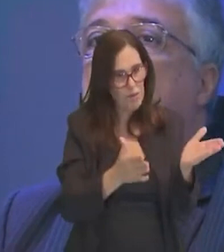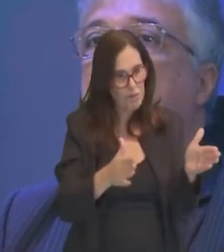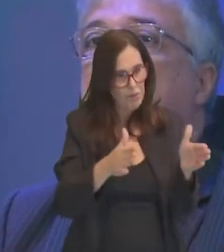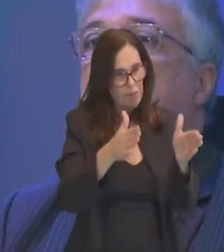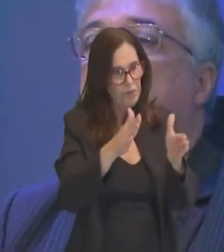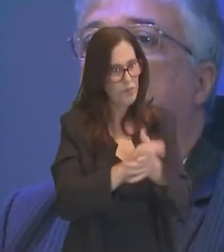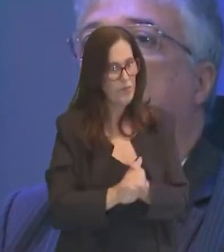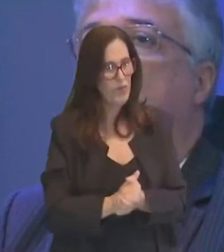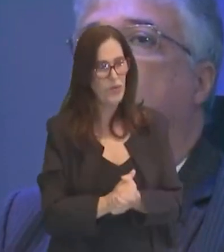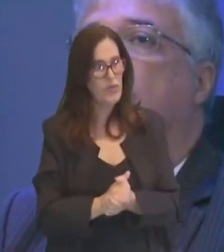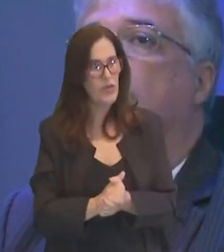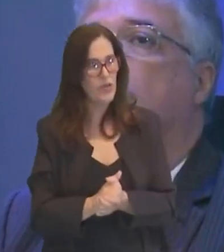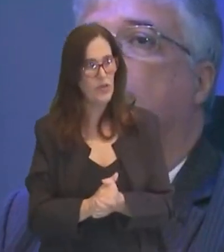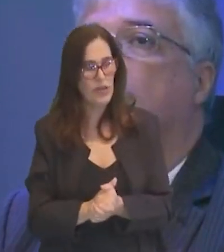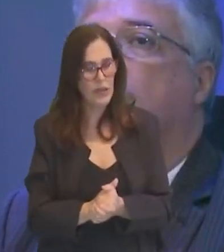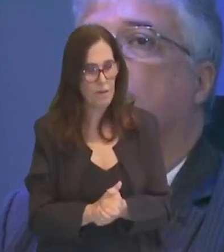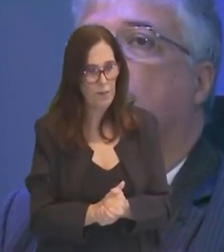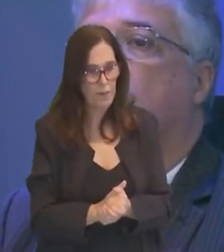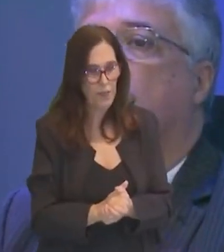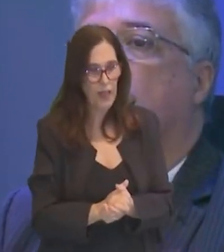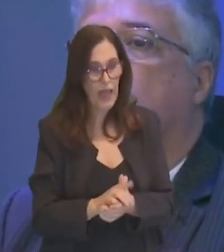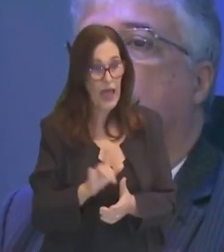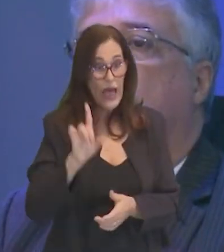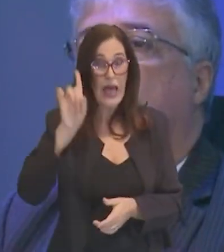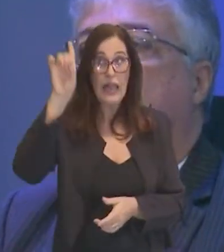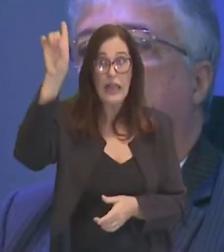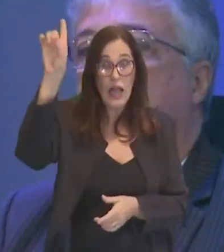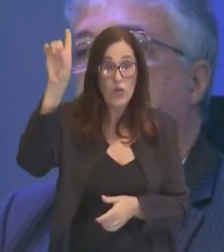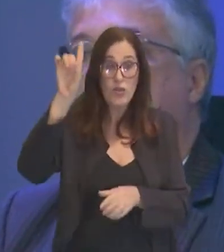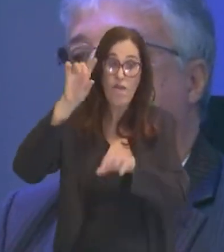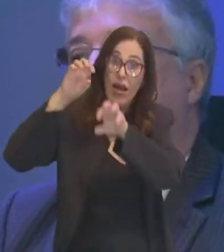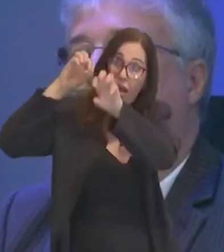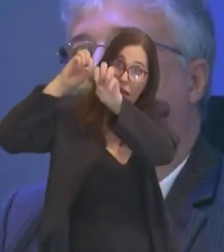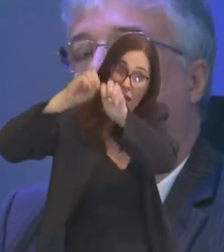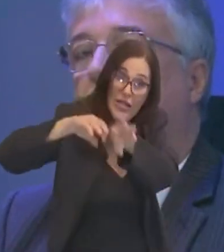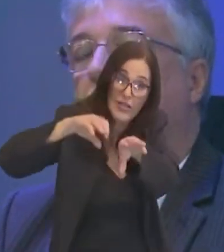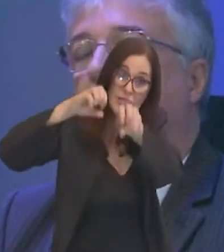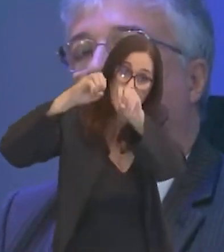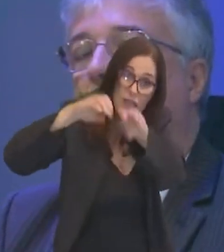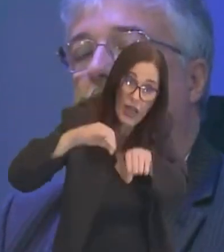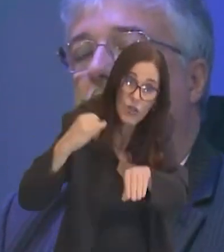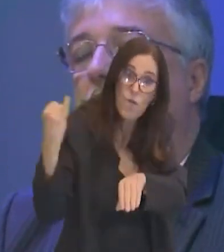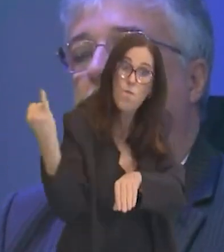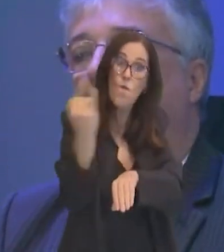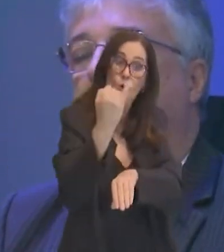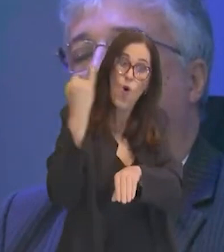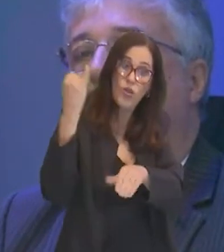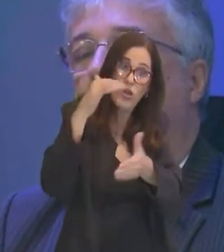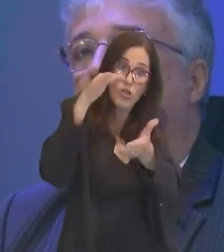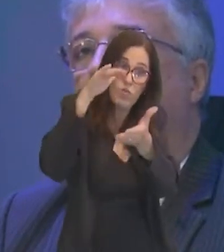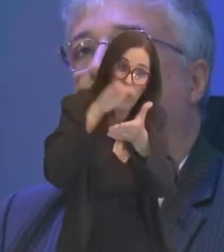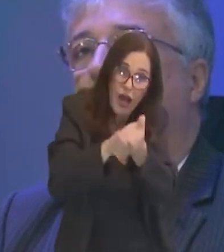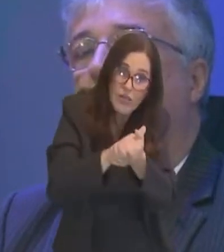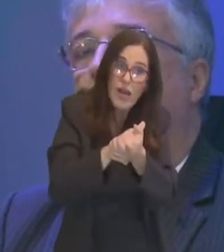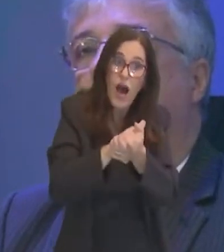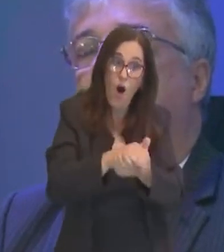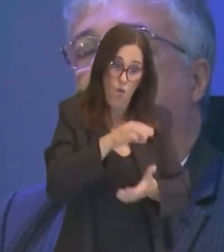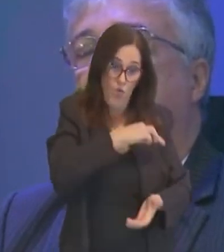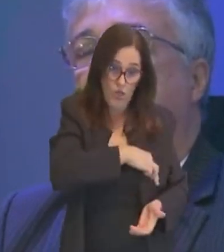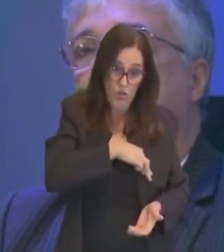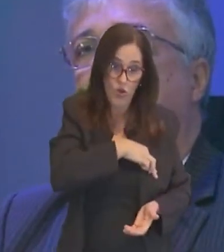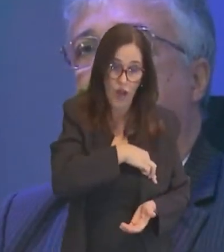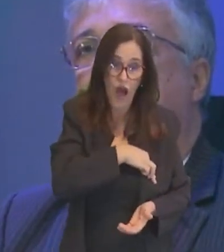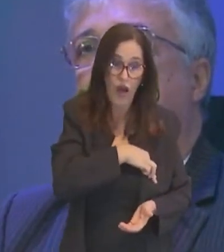Deus. E Deus estava ensinando coisas, lições importantíssimas para aquele casal de